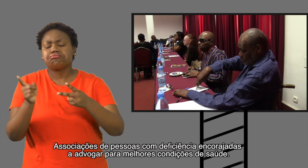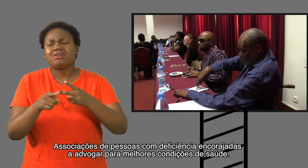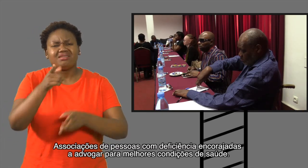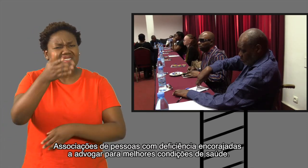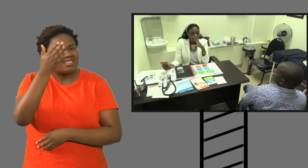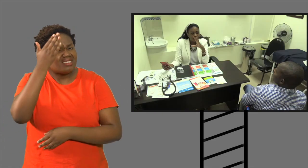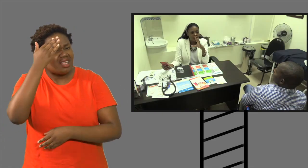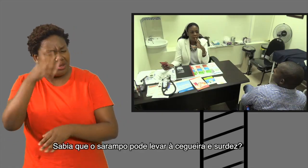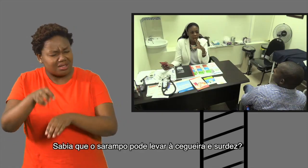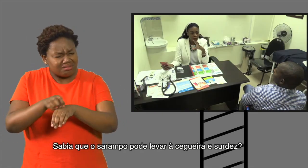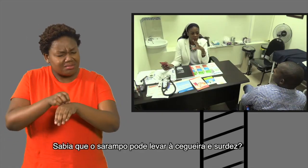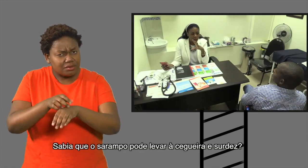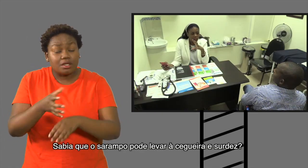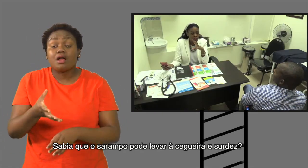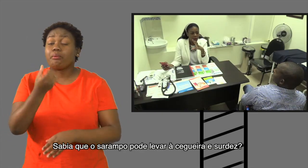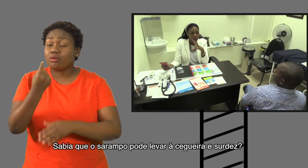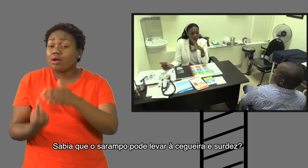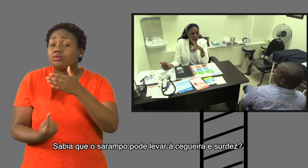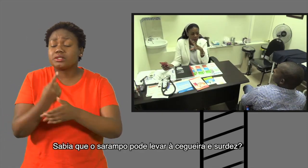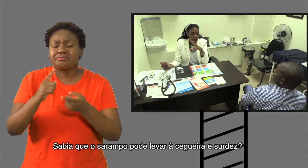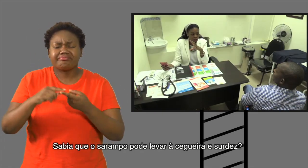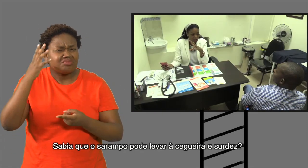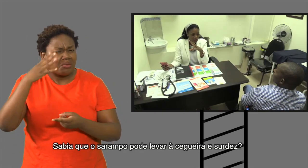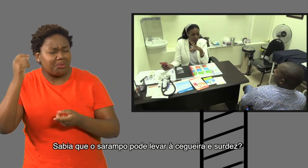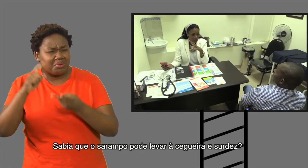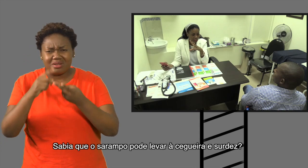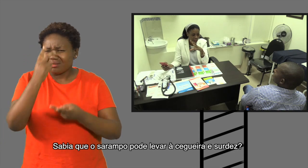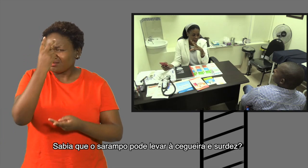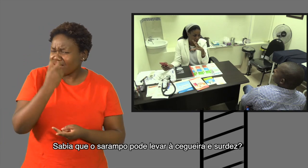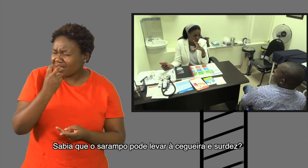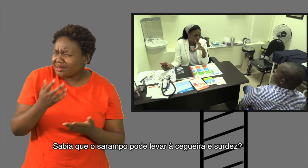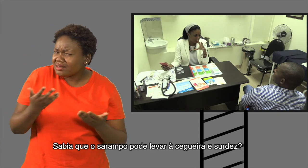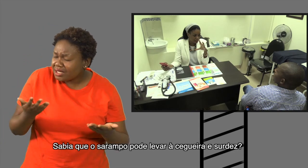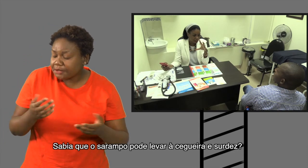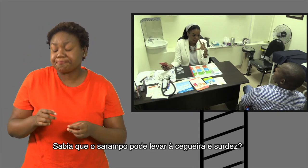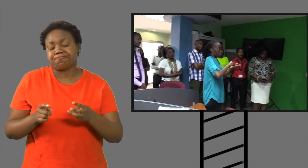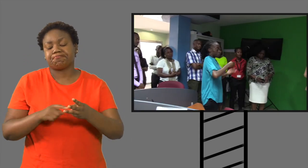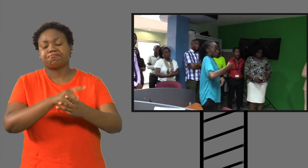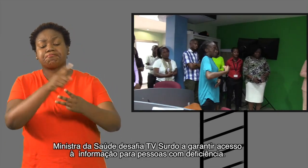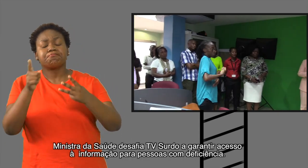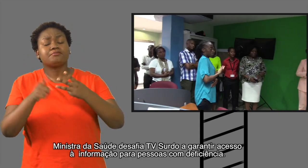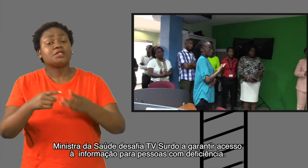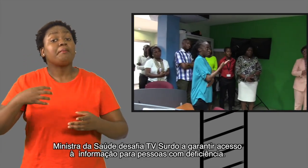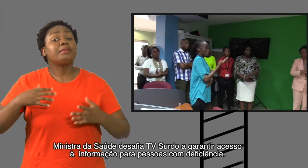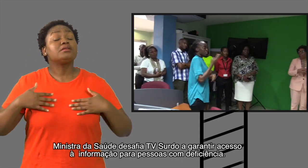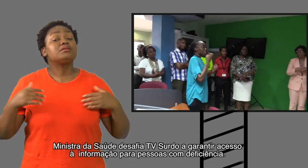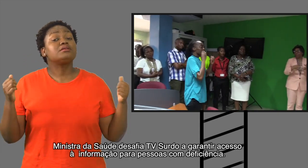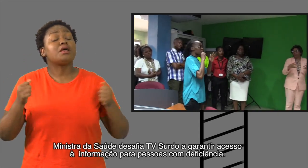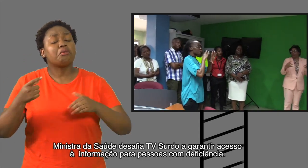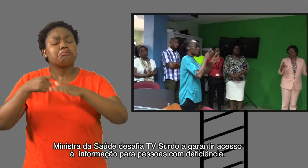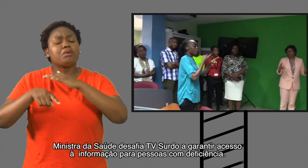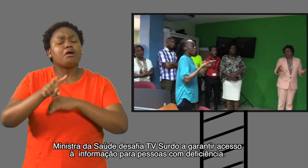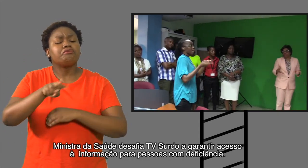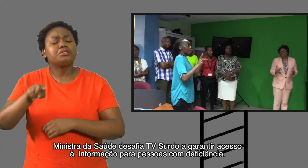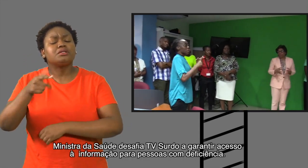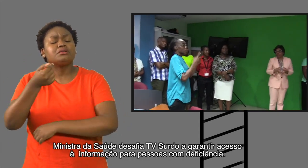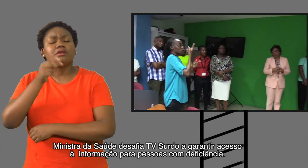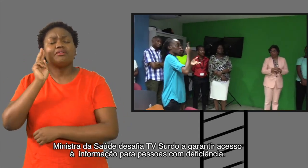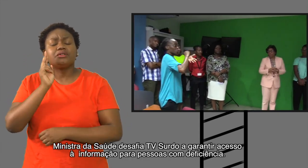condições de saúde. Sabia que o sarampo pode levar a cegueira e surdez? Ministra da Saúde